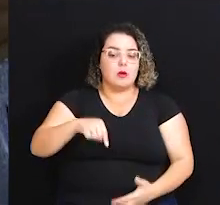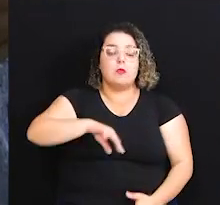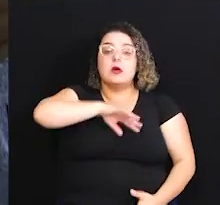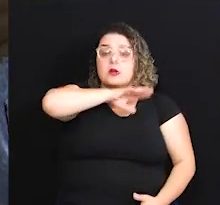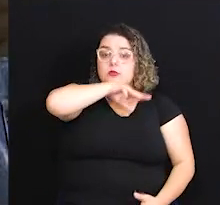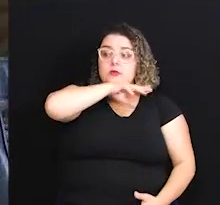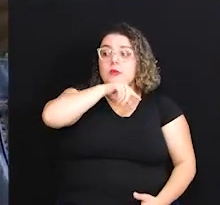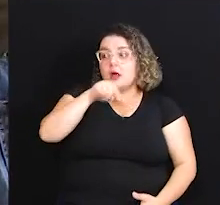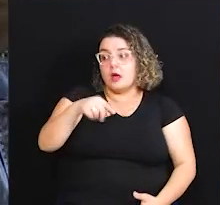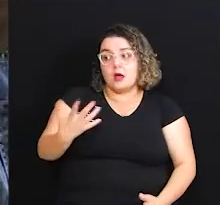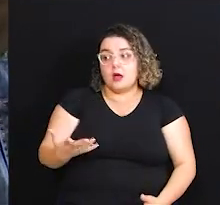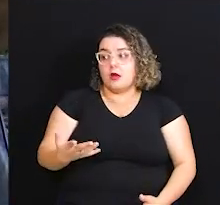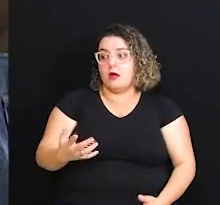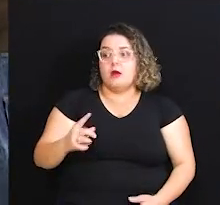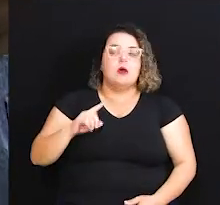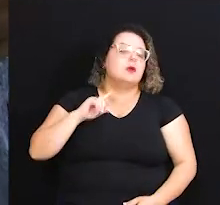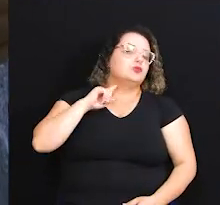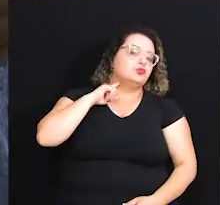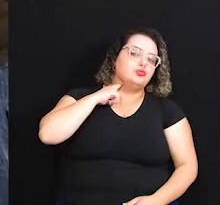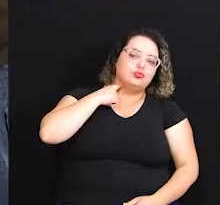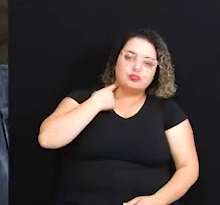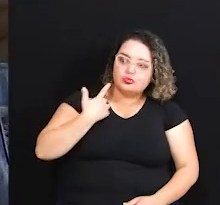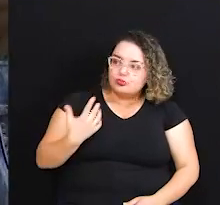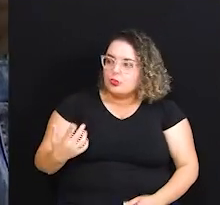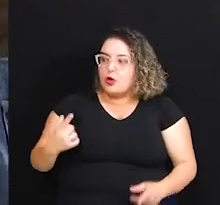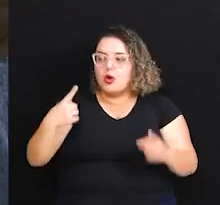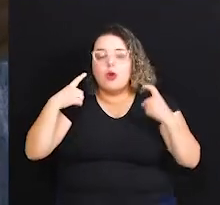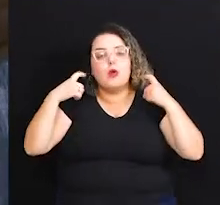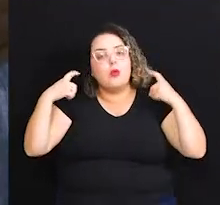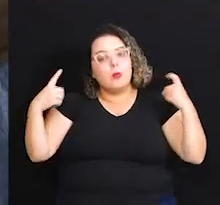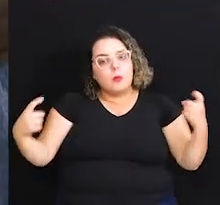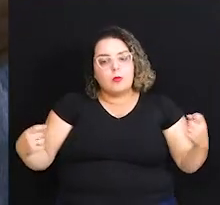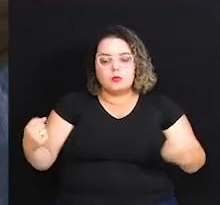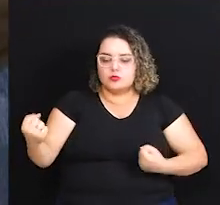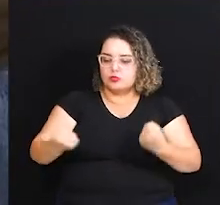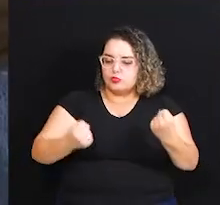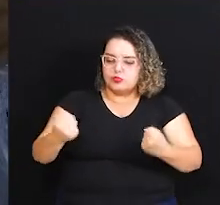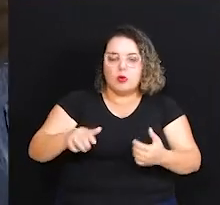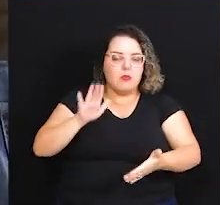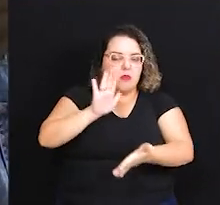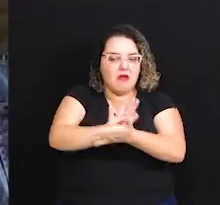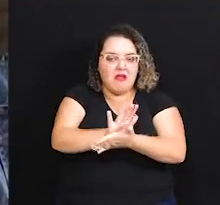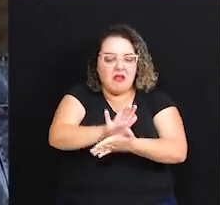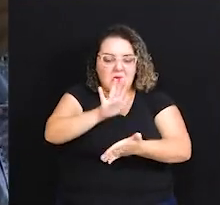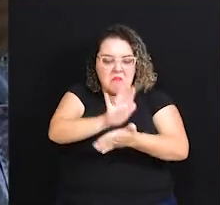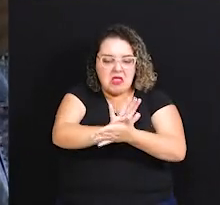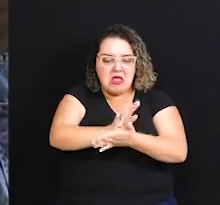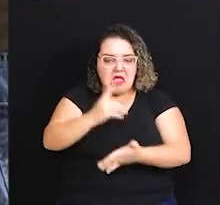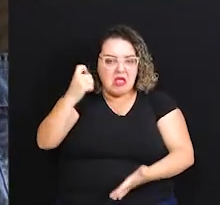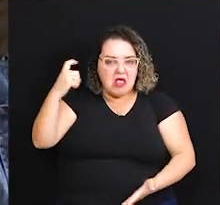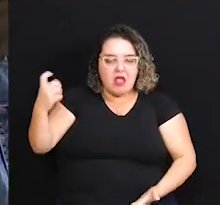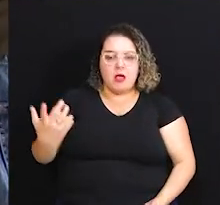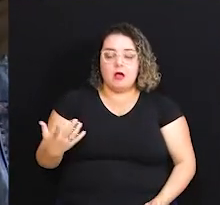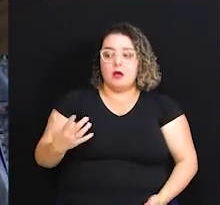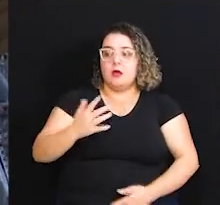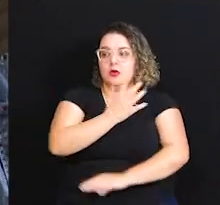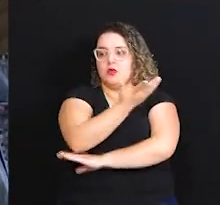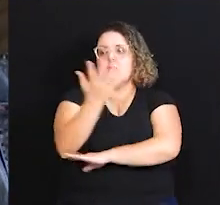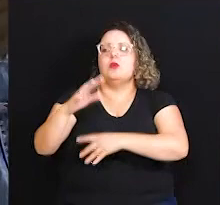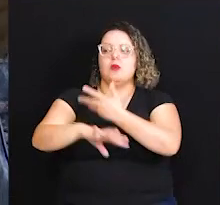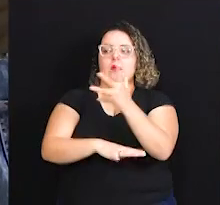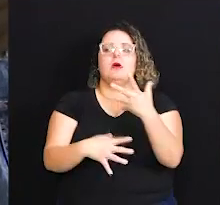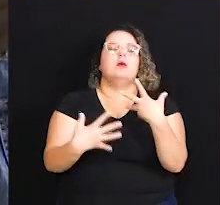animais é isso, é a poluição, é o barulho também de carros, buzinas, e embora o bosque consiga